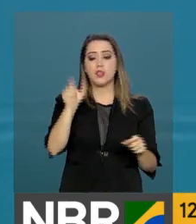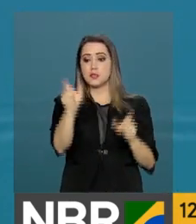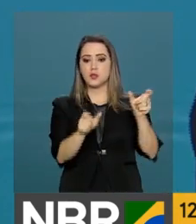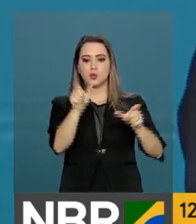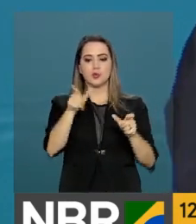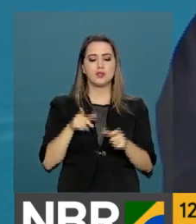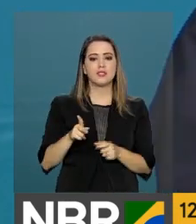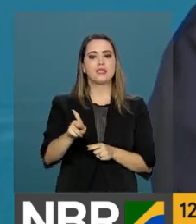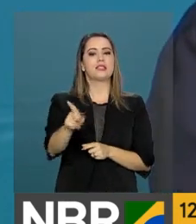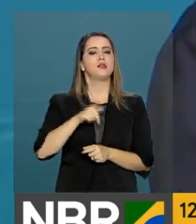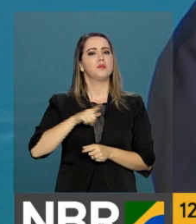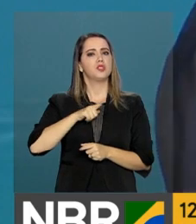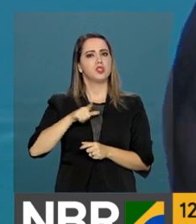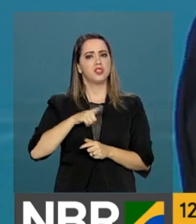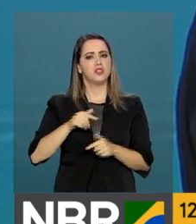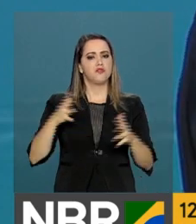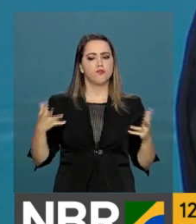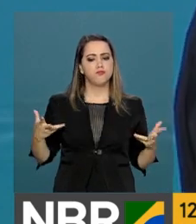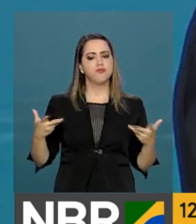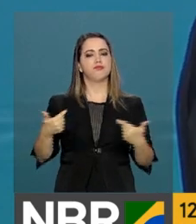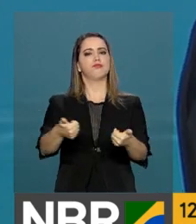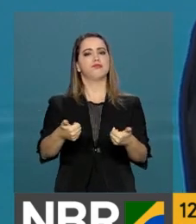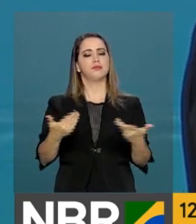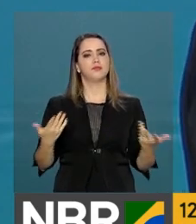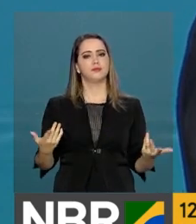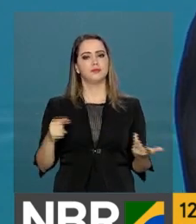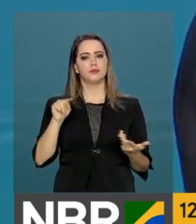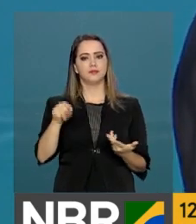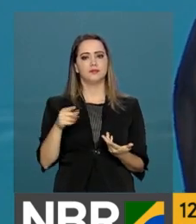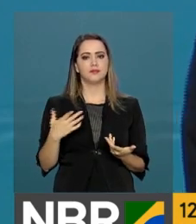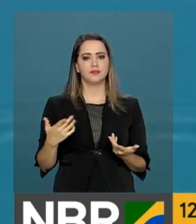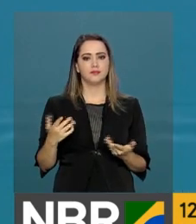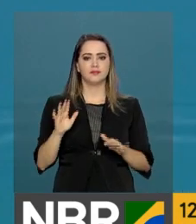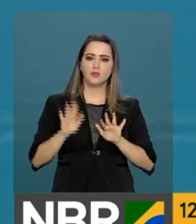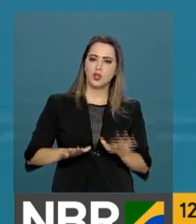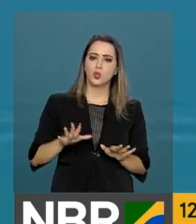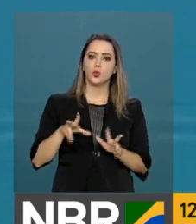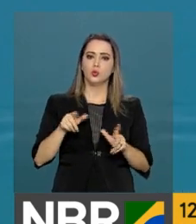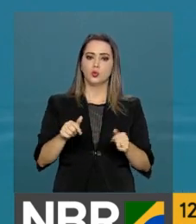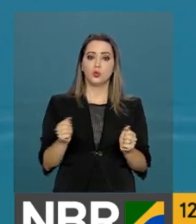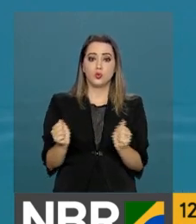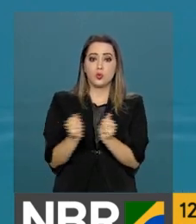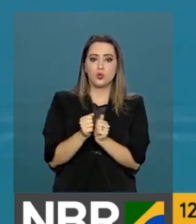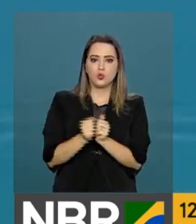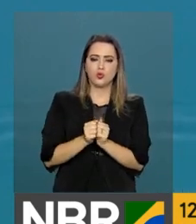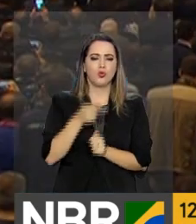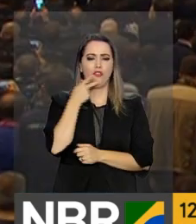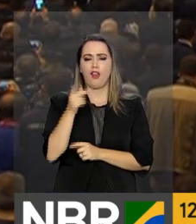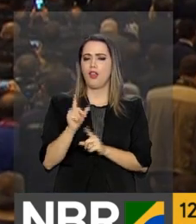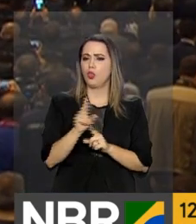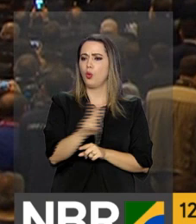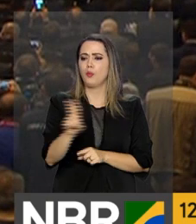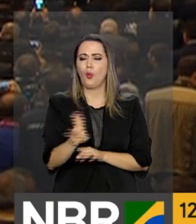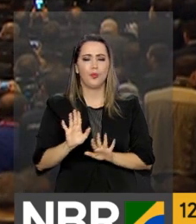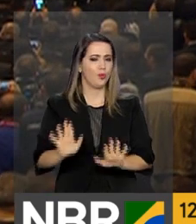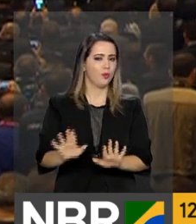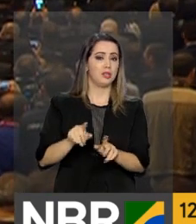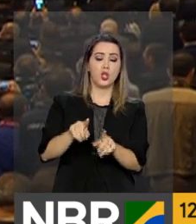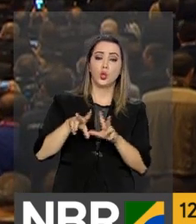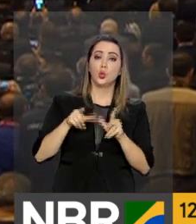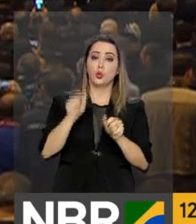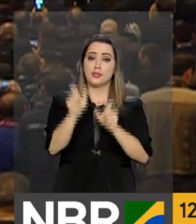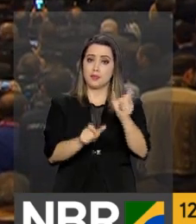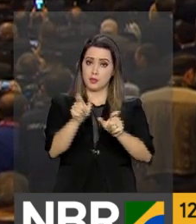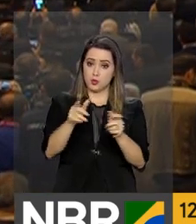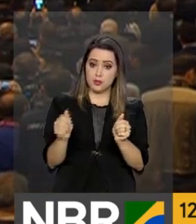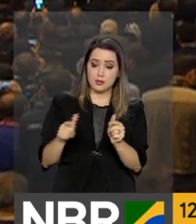se houveram com a maior eficiência, não é? Enfim, todos que estão aqui, não vou mencionar, mas todos eles tiveram